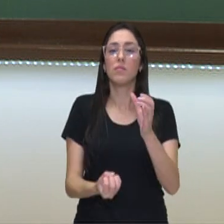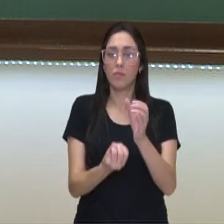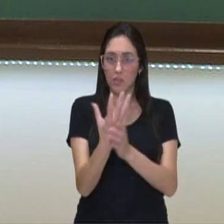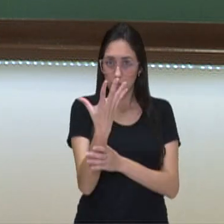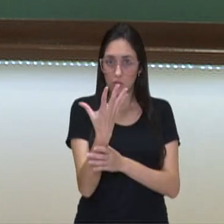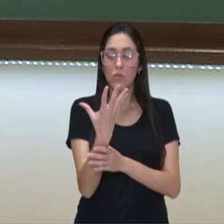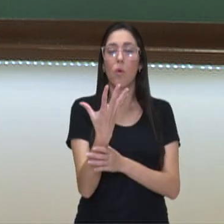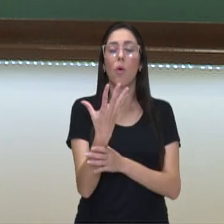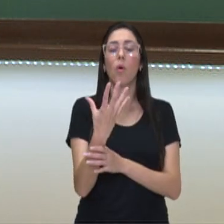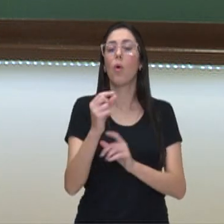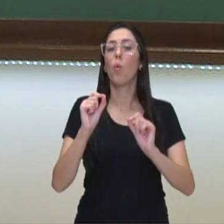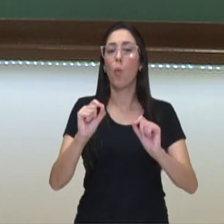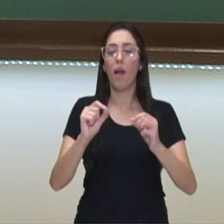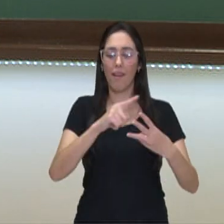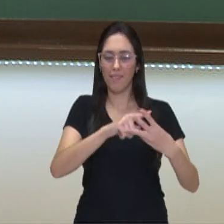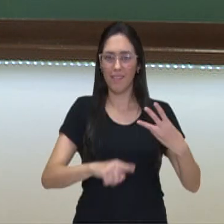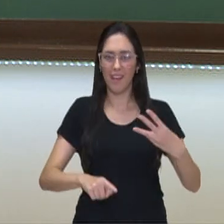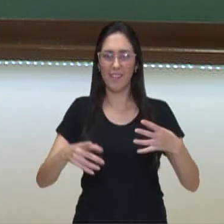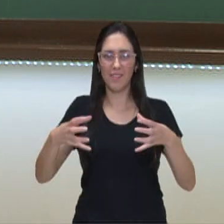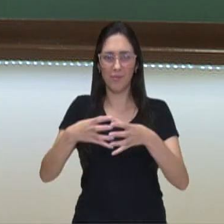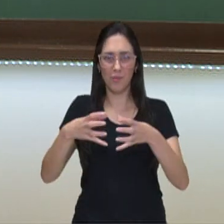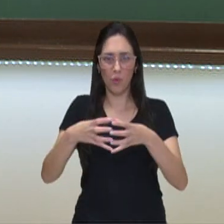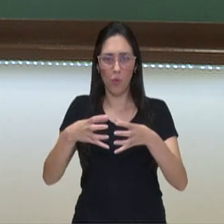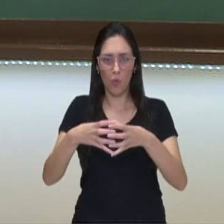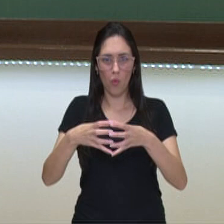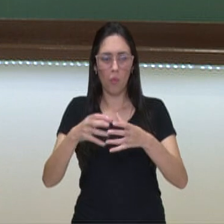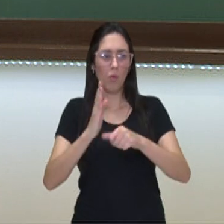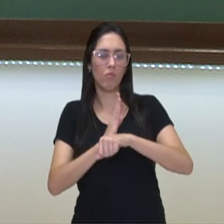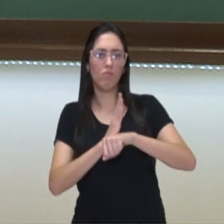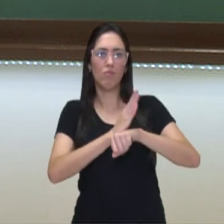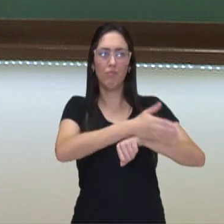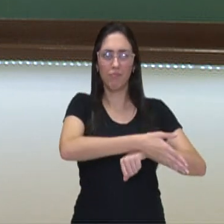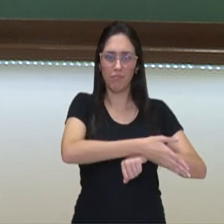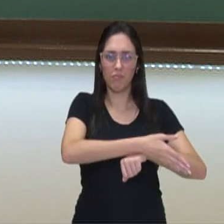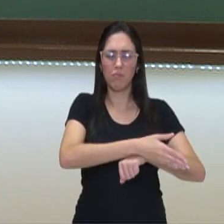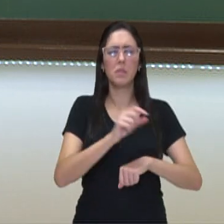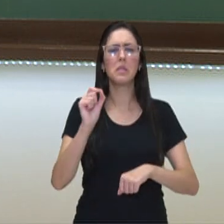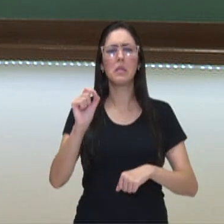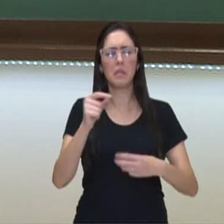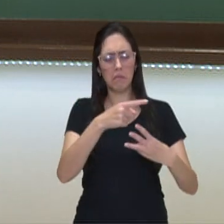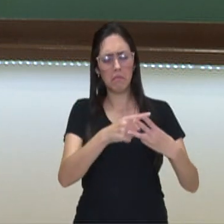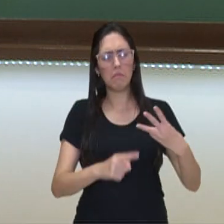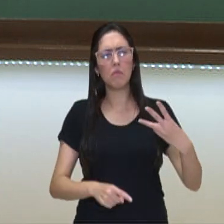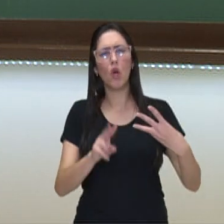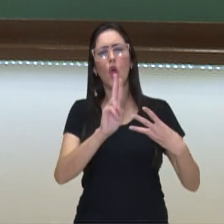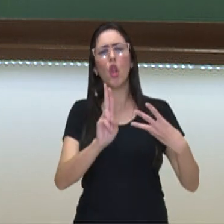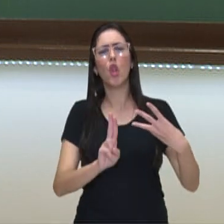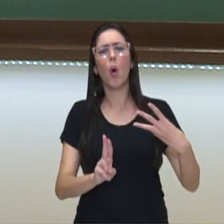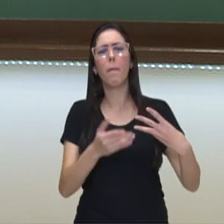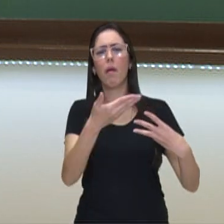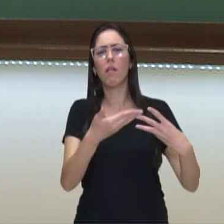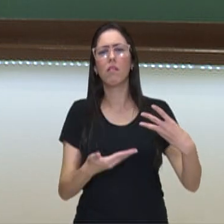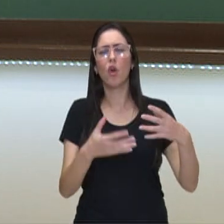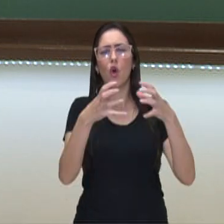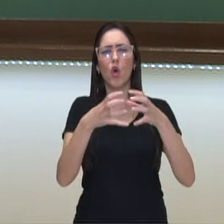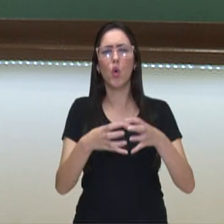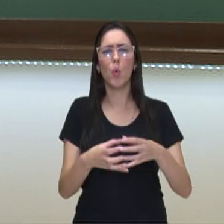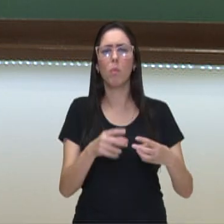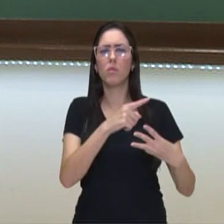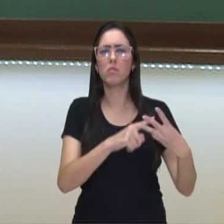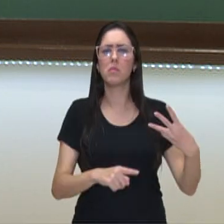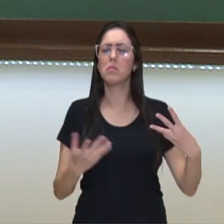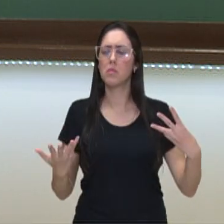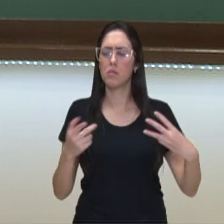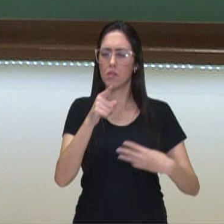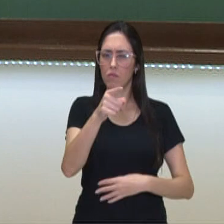com a invasão de 3 tribos na Grã-Bretanha. Quais são essas tribos? Qual é o nome delas?